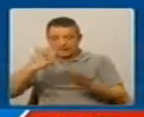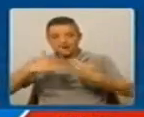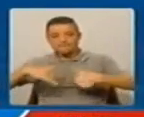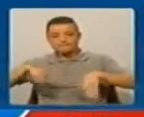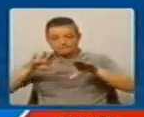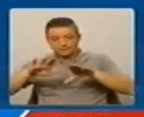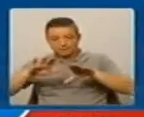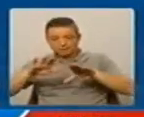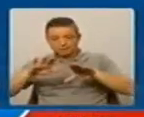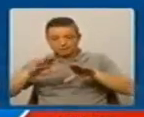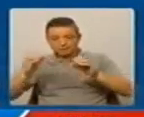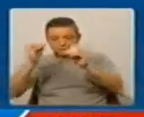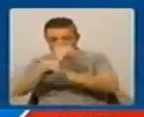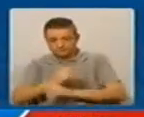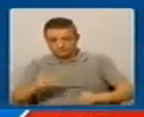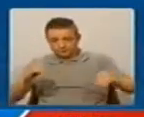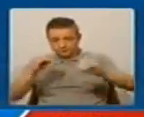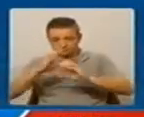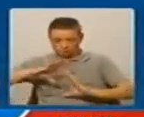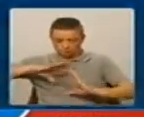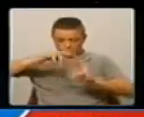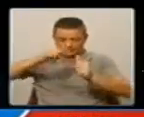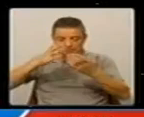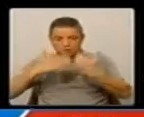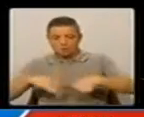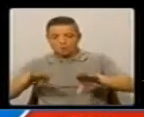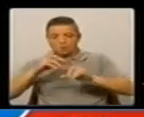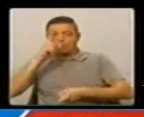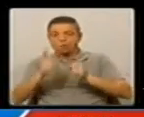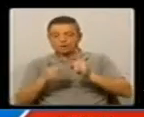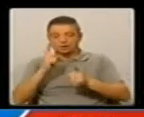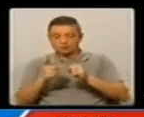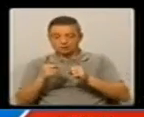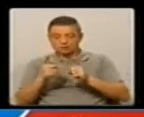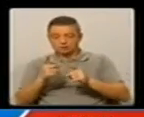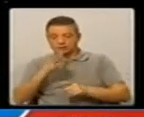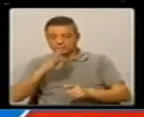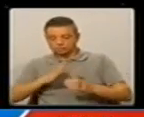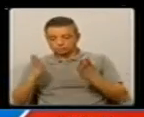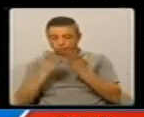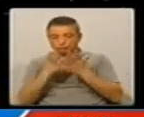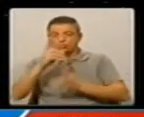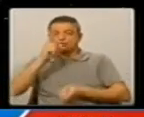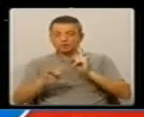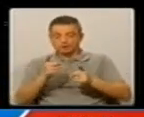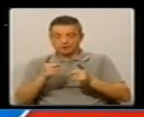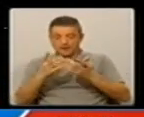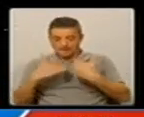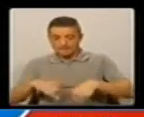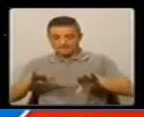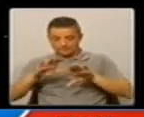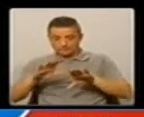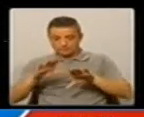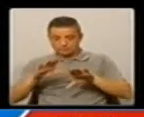os grandes espaços vazios do universo. E então, o que é que nos diz este estudo? É que já não bastava o facto